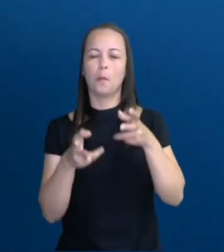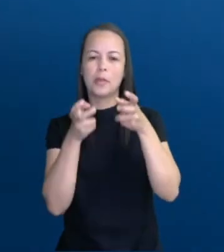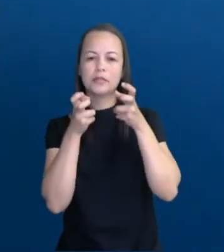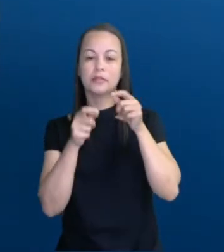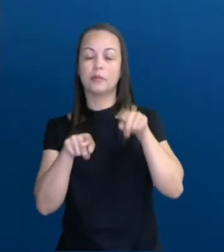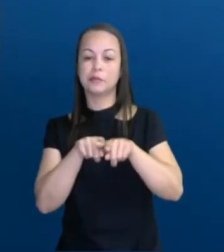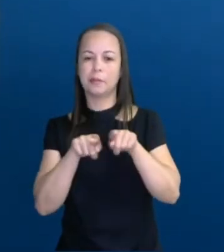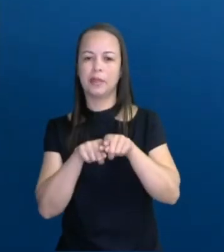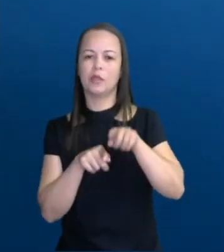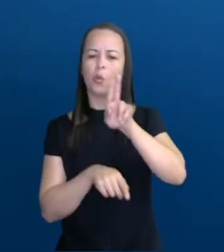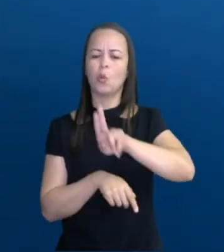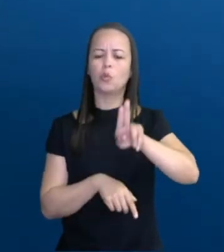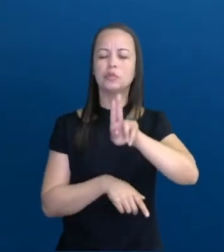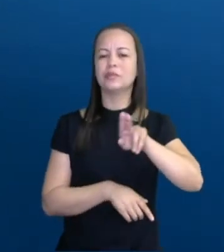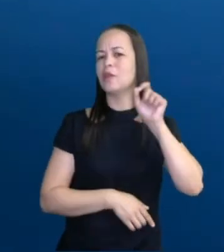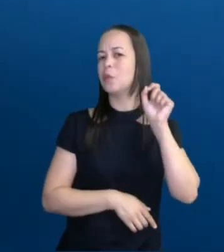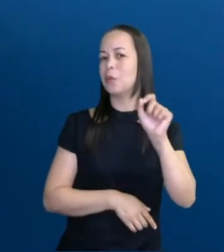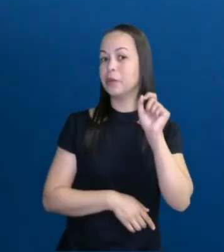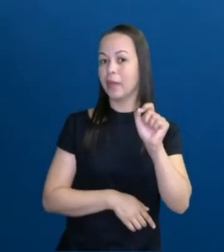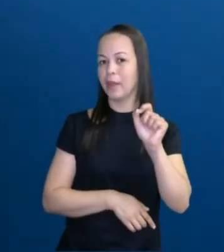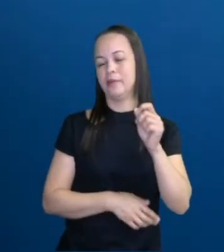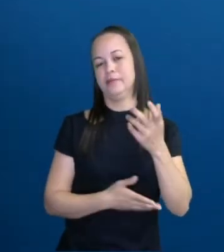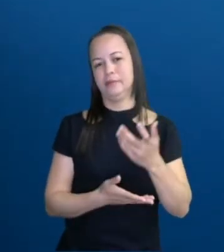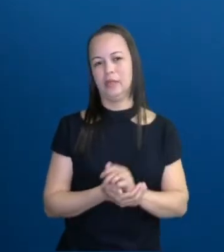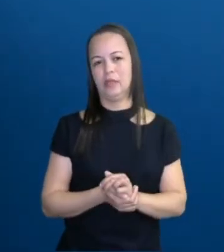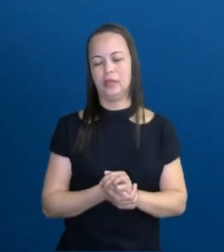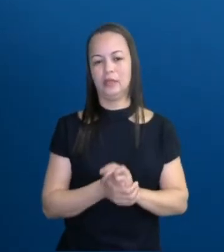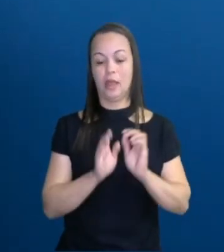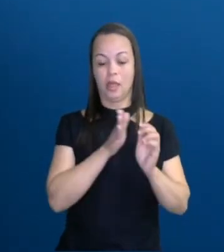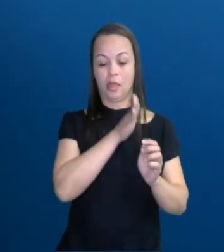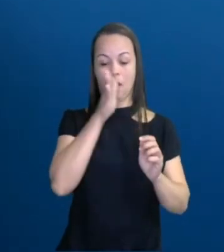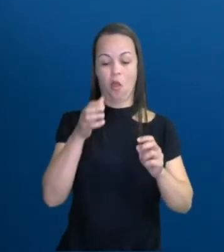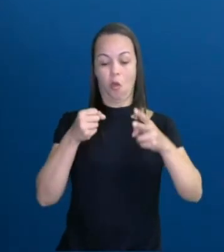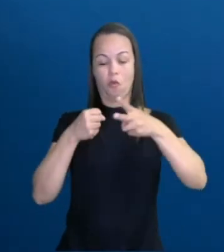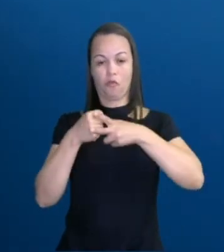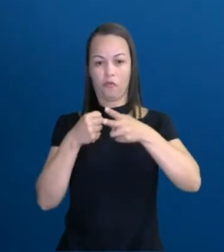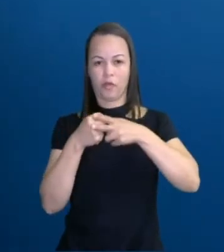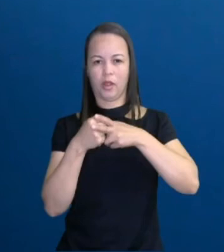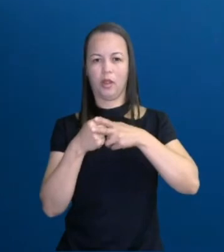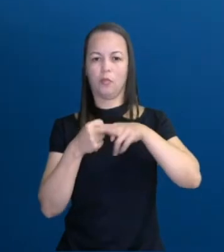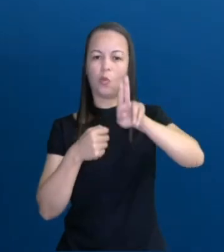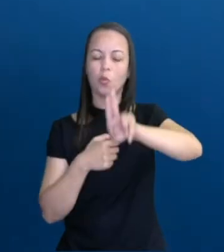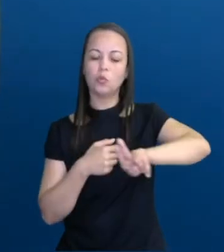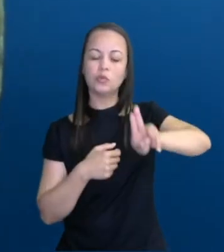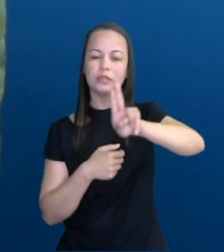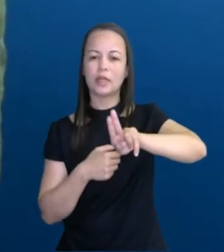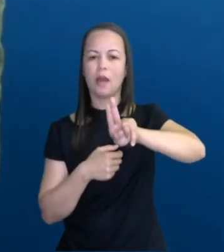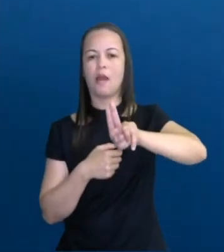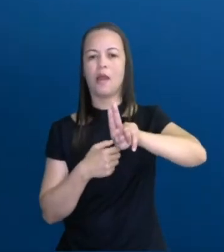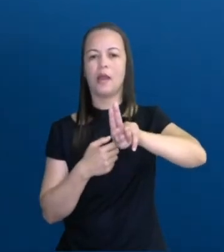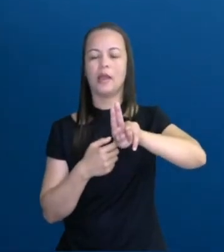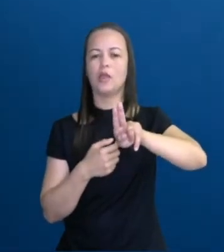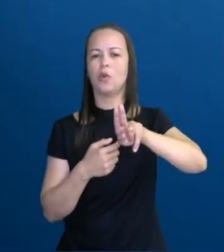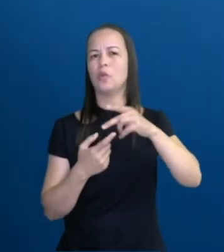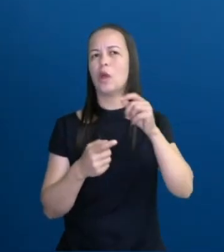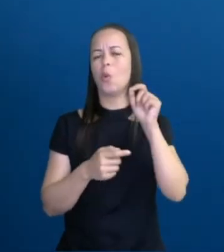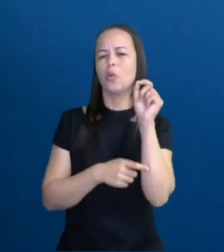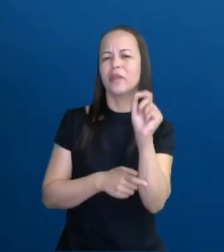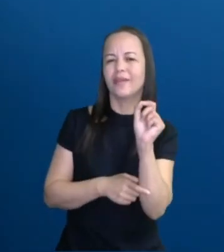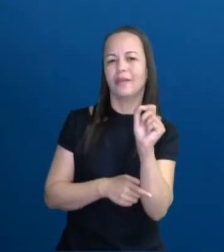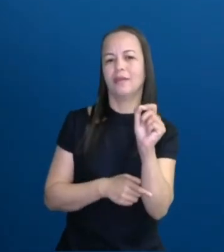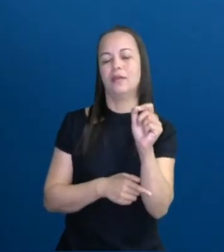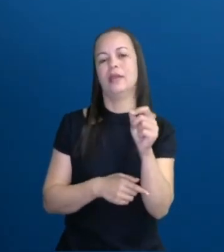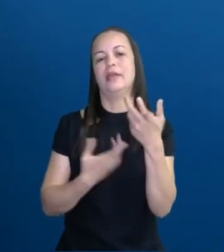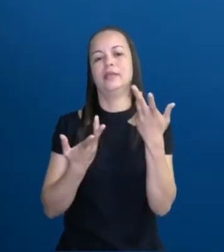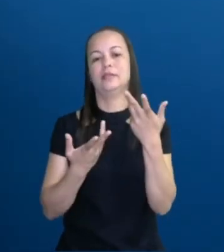usei o quê? Se logo após o verbo usar, eu consigo encaixar essa pergunta o quê? Esse verbo, ele